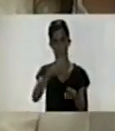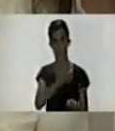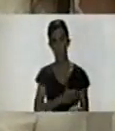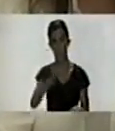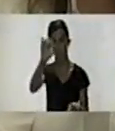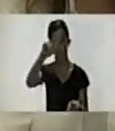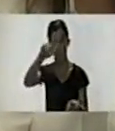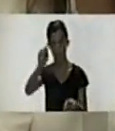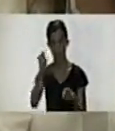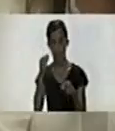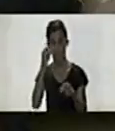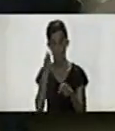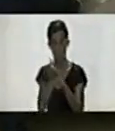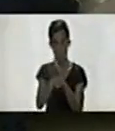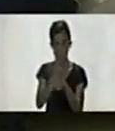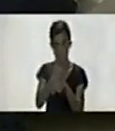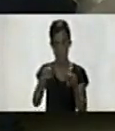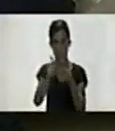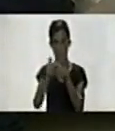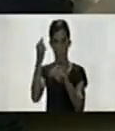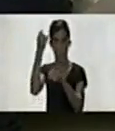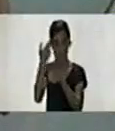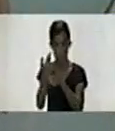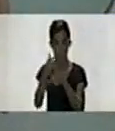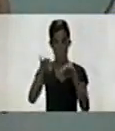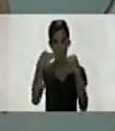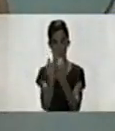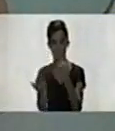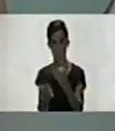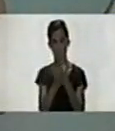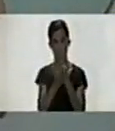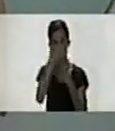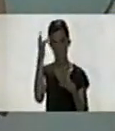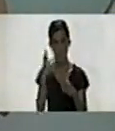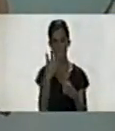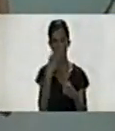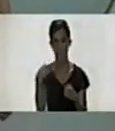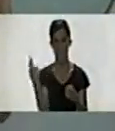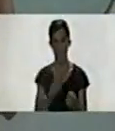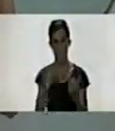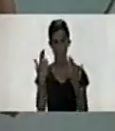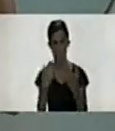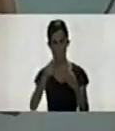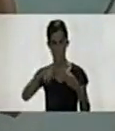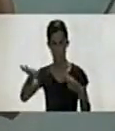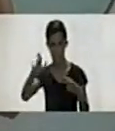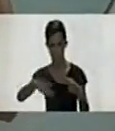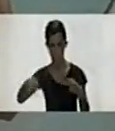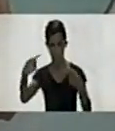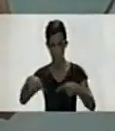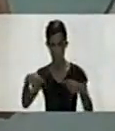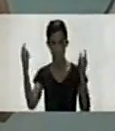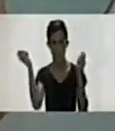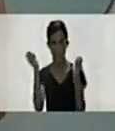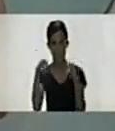Saio cedo, chego muito tarde. Olha, a família me apoia muito. Será que alguém tão parecido conosco e tão diferente desse meio